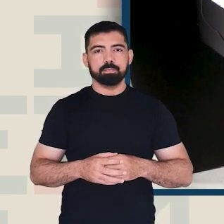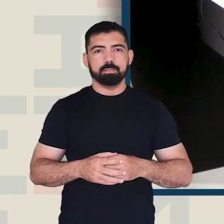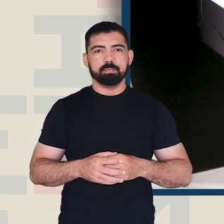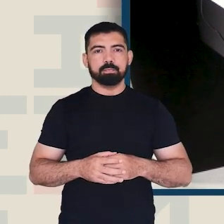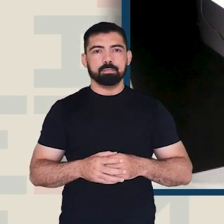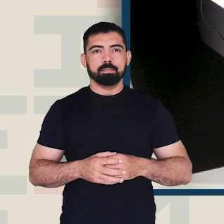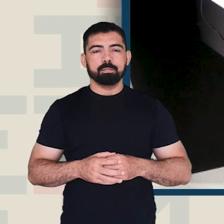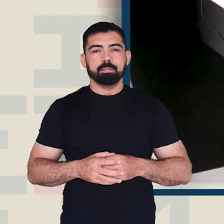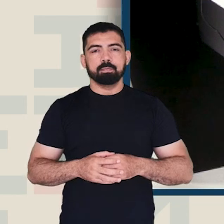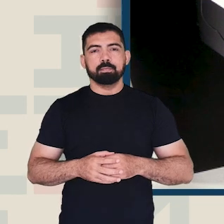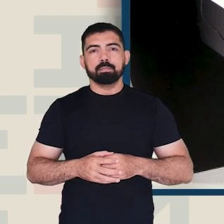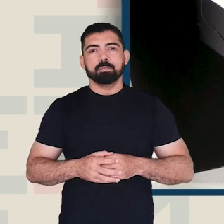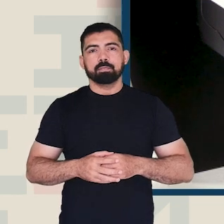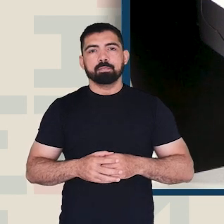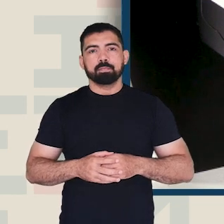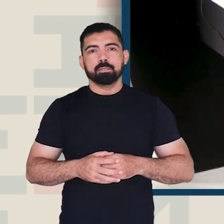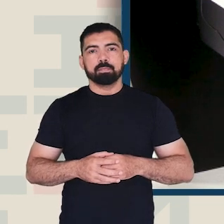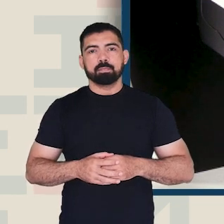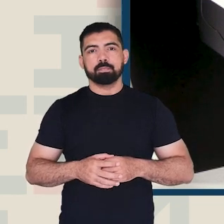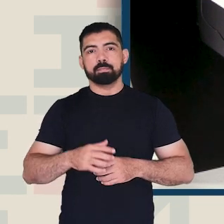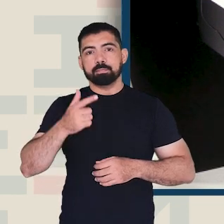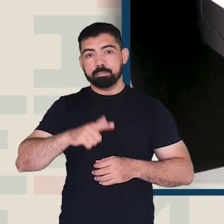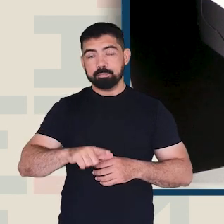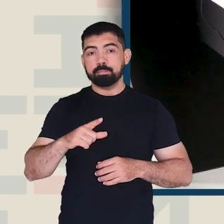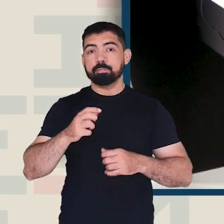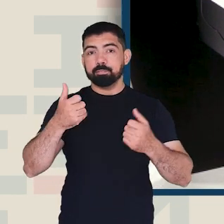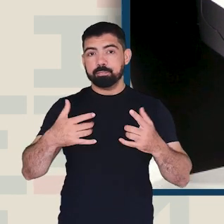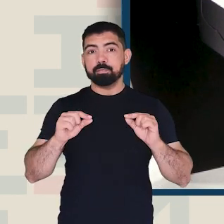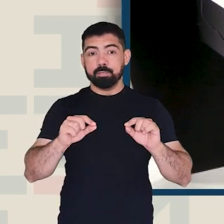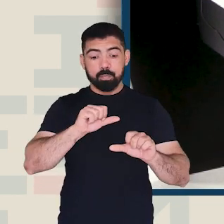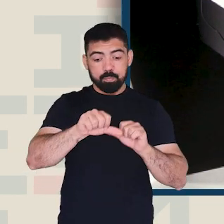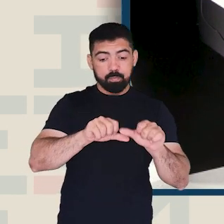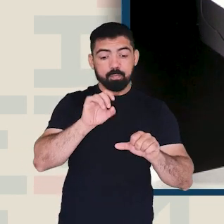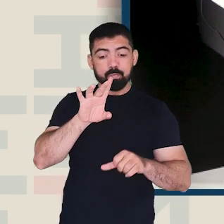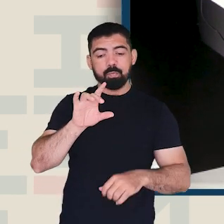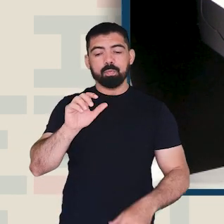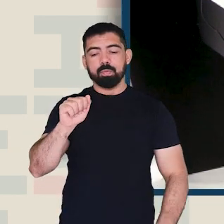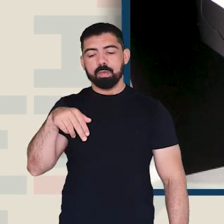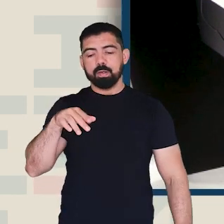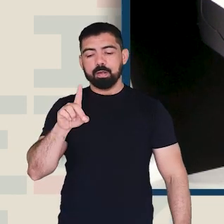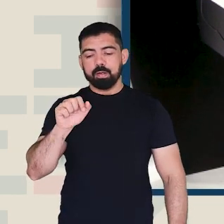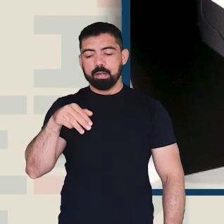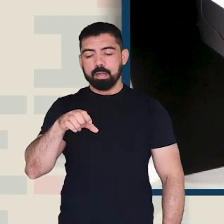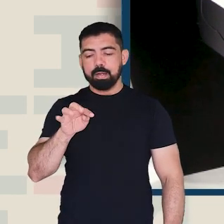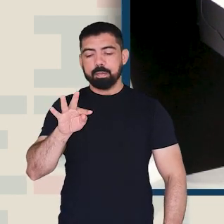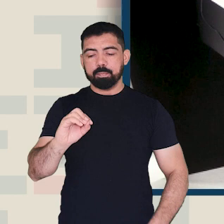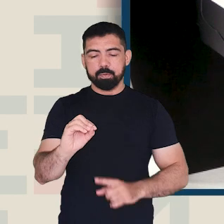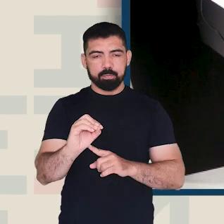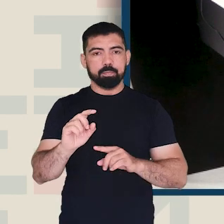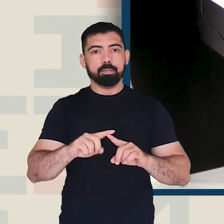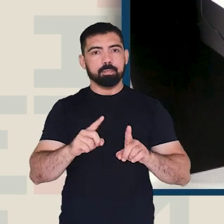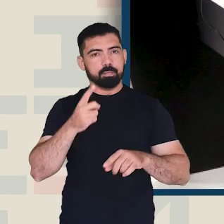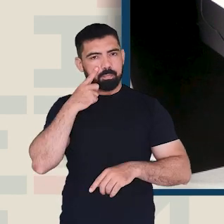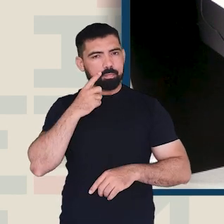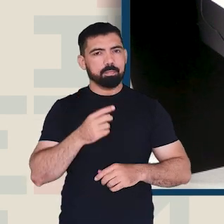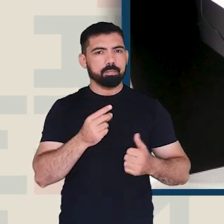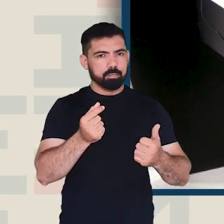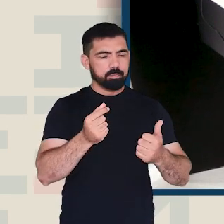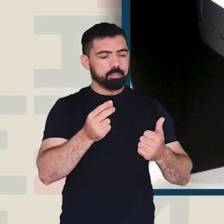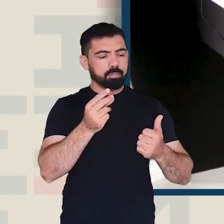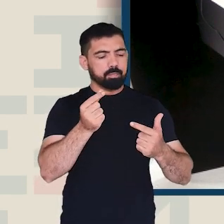porque vem durações iguais. E, novamente, eu mudei só o andamento. Mas isso aqui, ó,